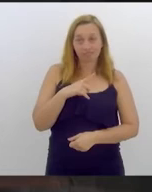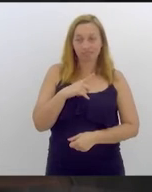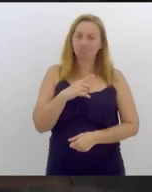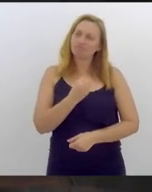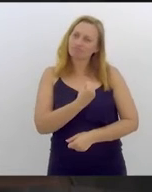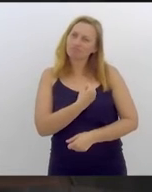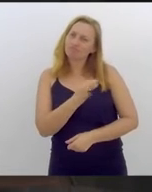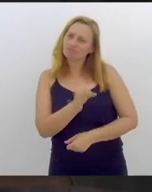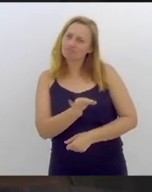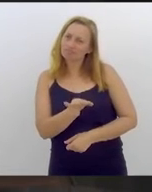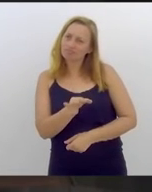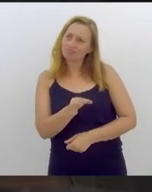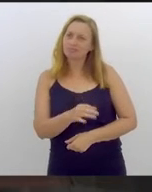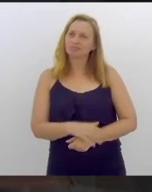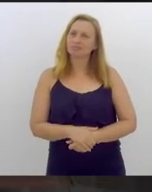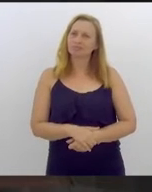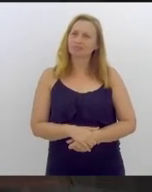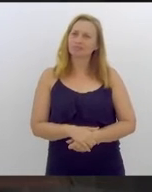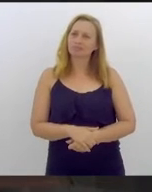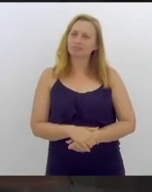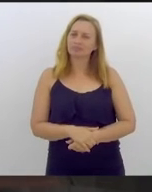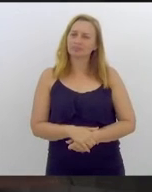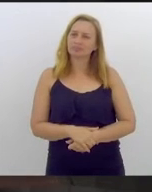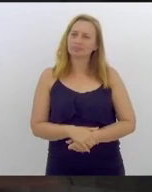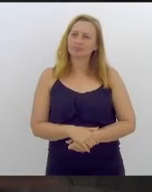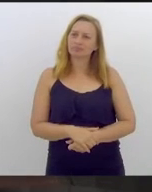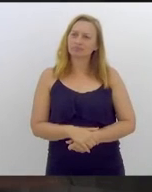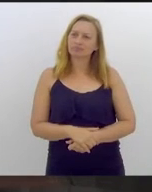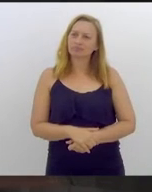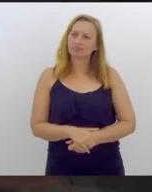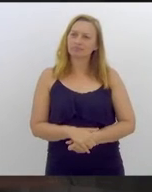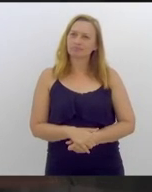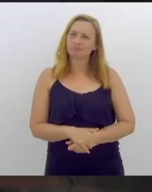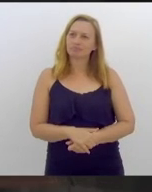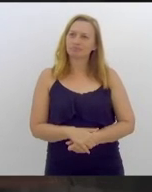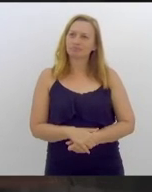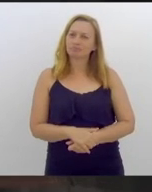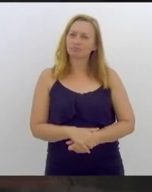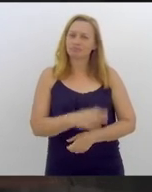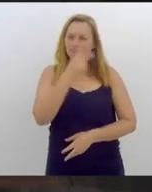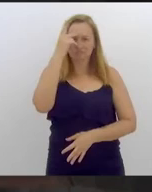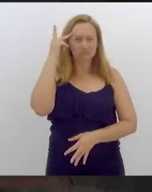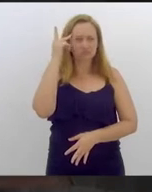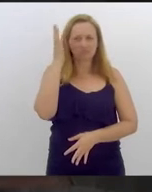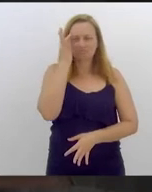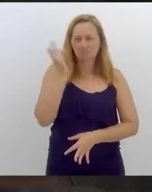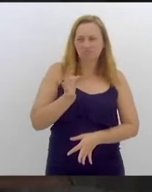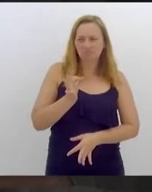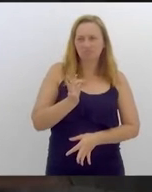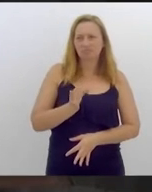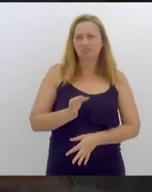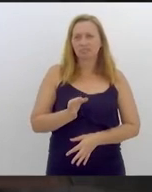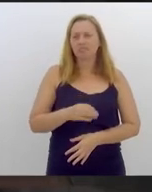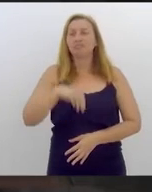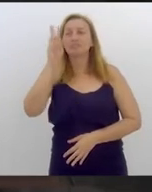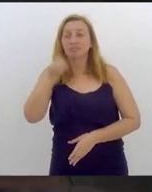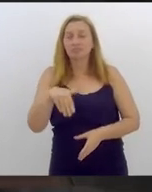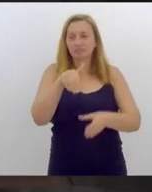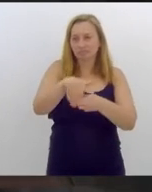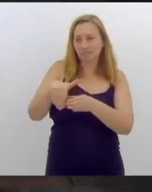número de indecisos indecisas é assim mesmo não é